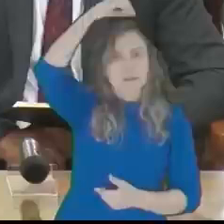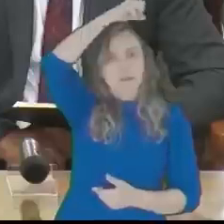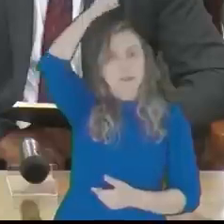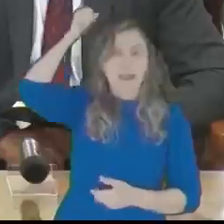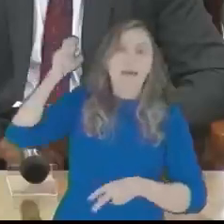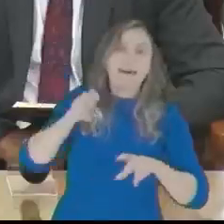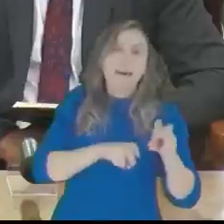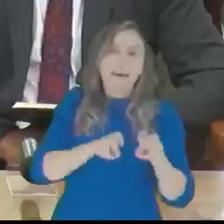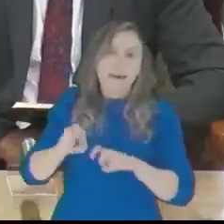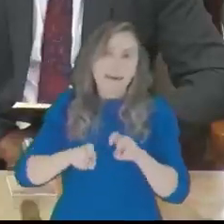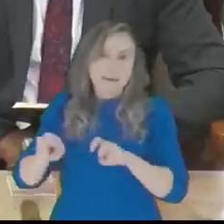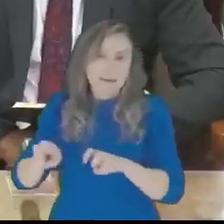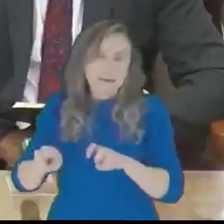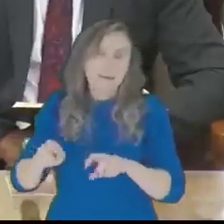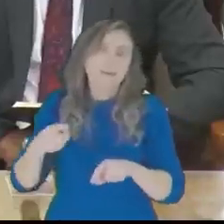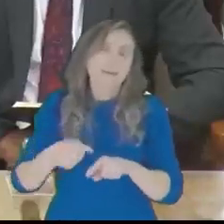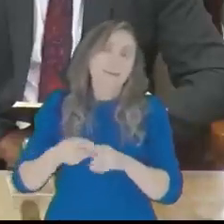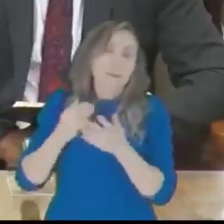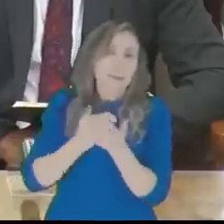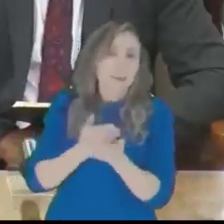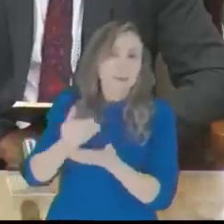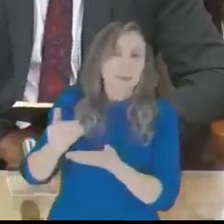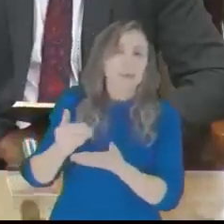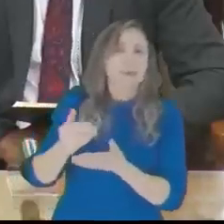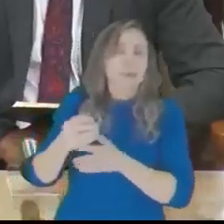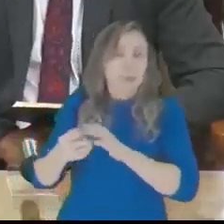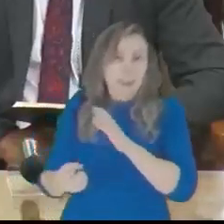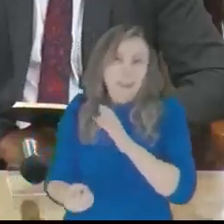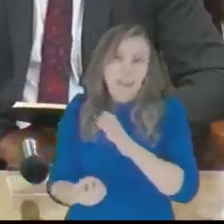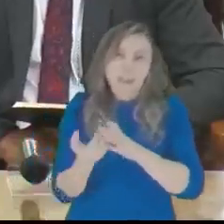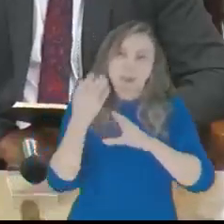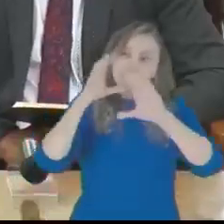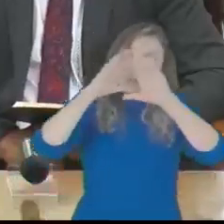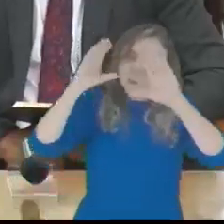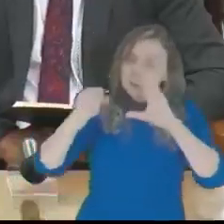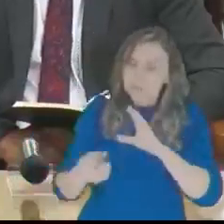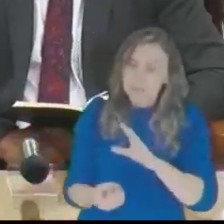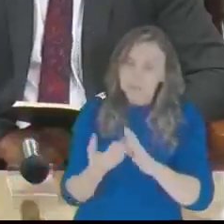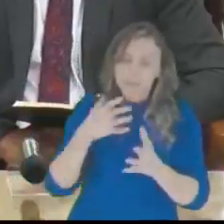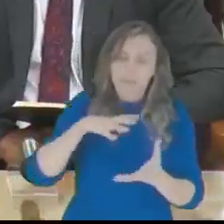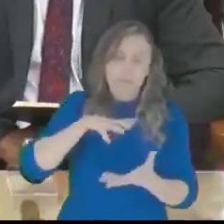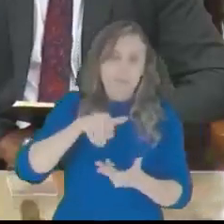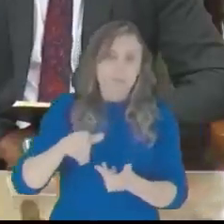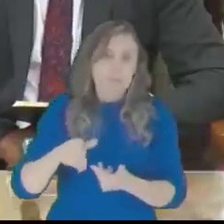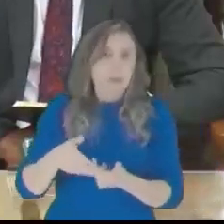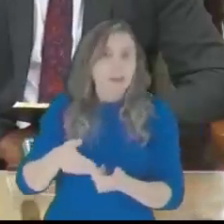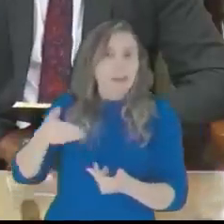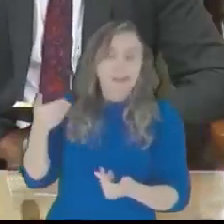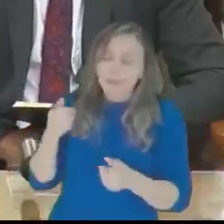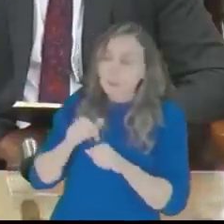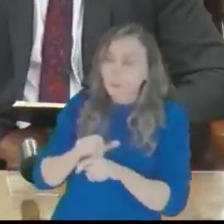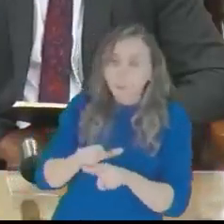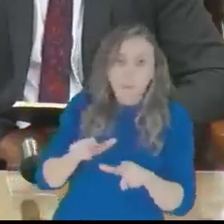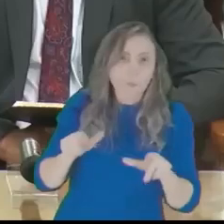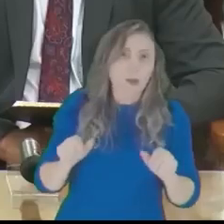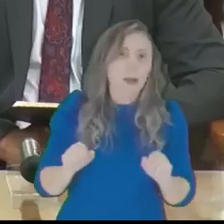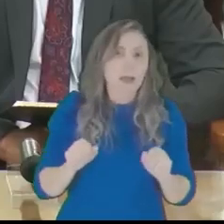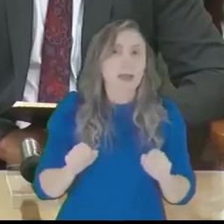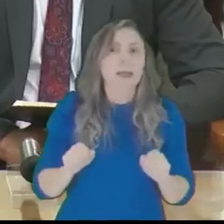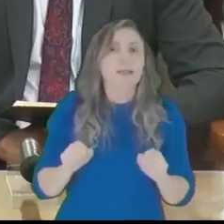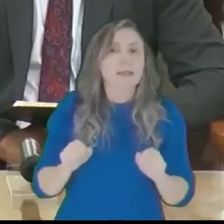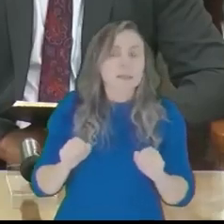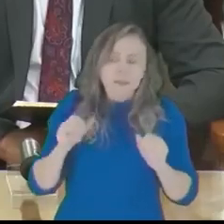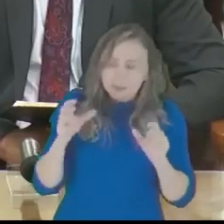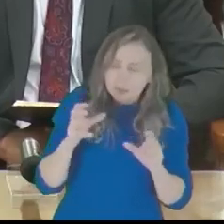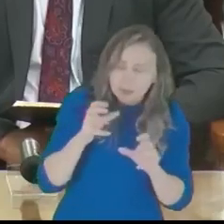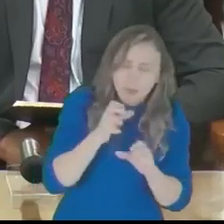criou Deus os céus e a terra era sem forma e vazia, e havia trevas sobre a face do abismo,